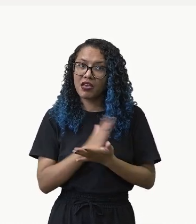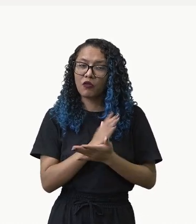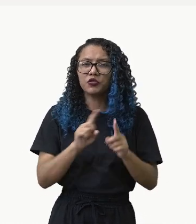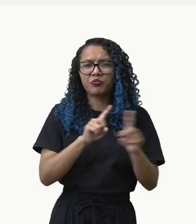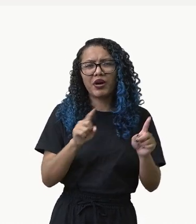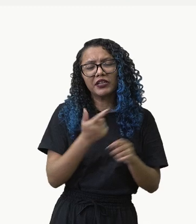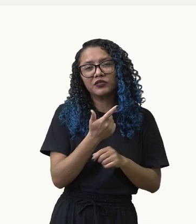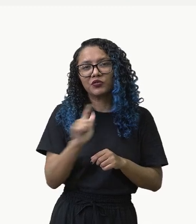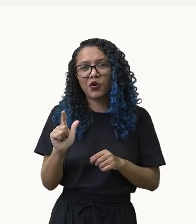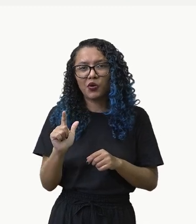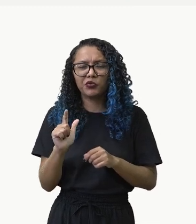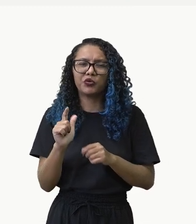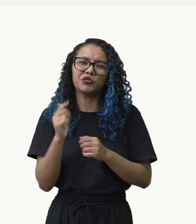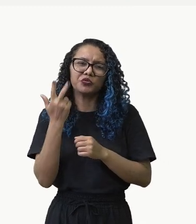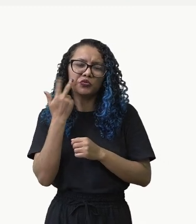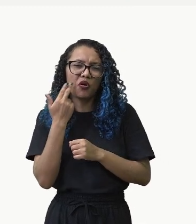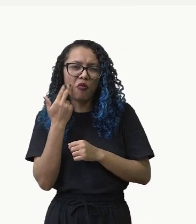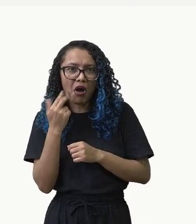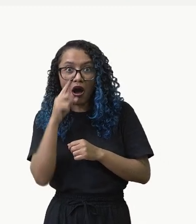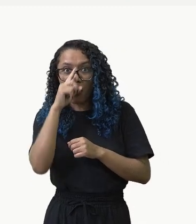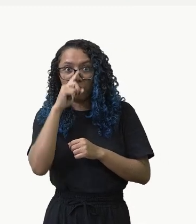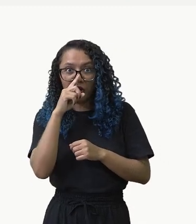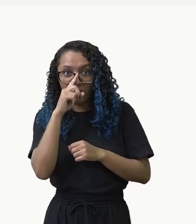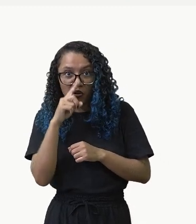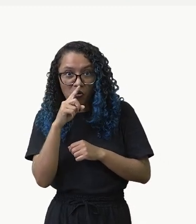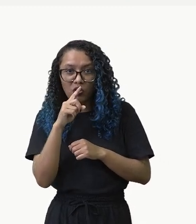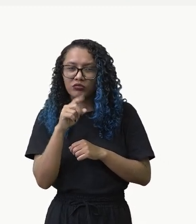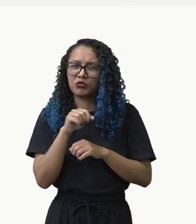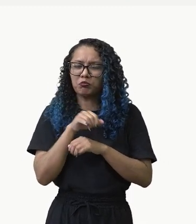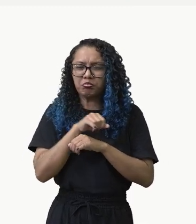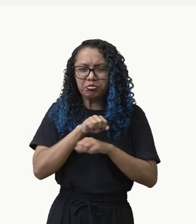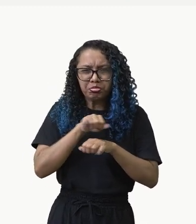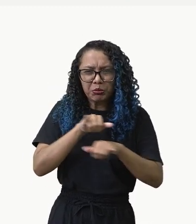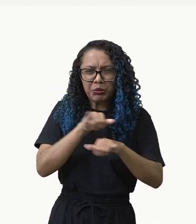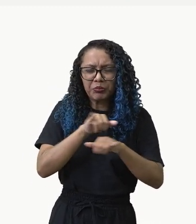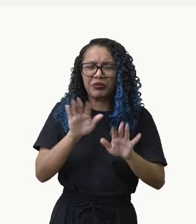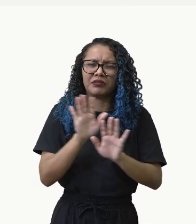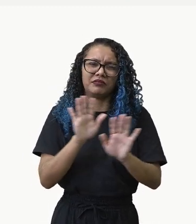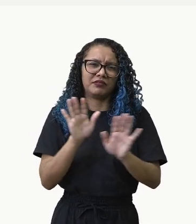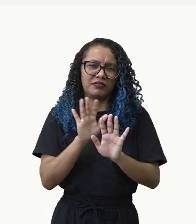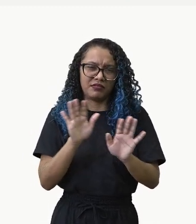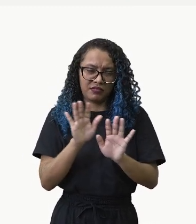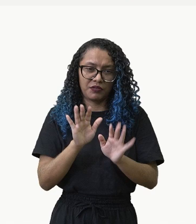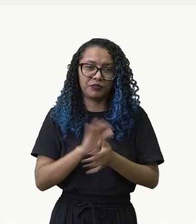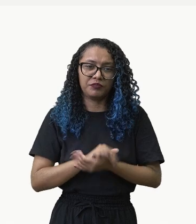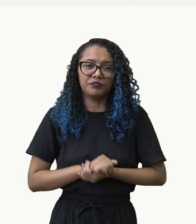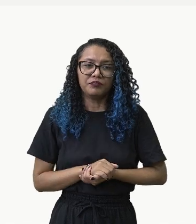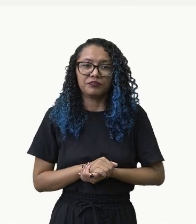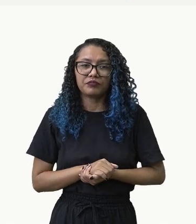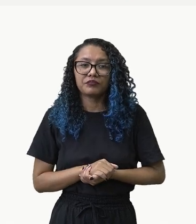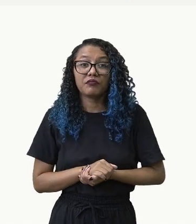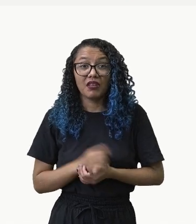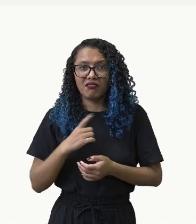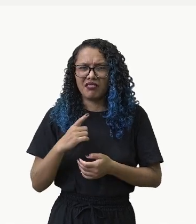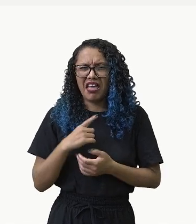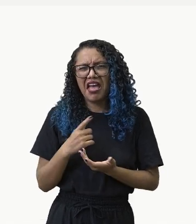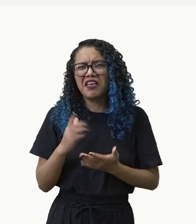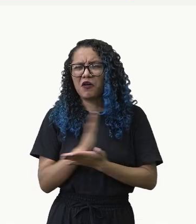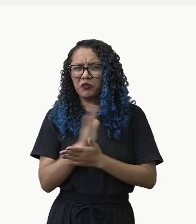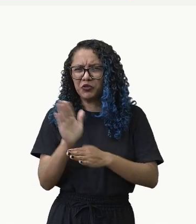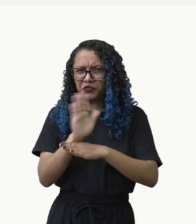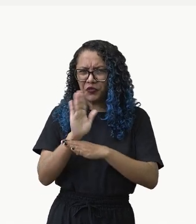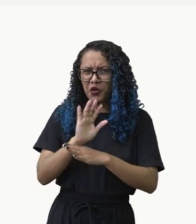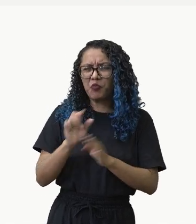assassinos como se pensam ou como se foi propagado principalmente por películas ou seja